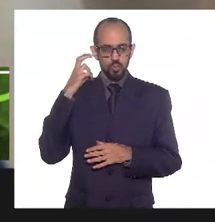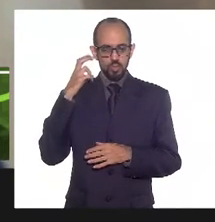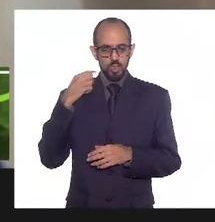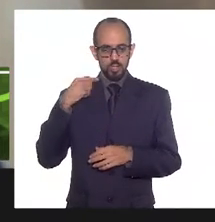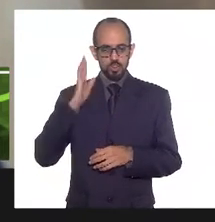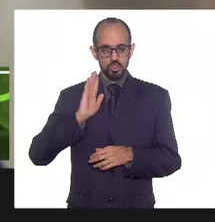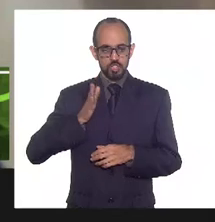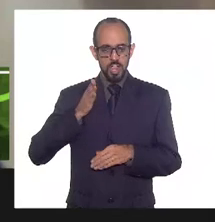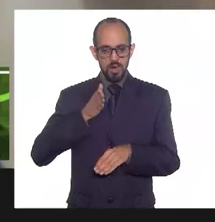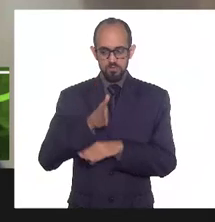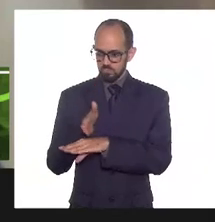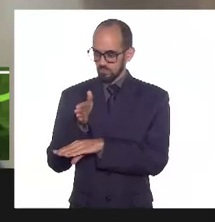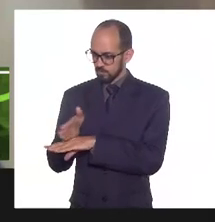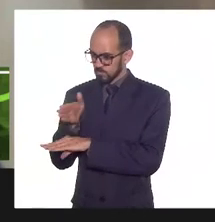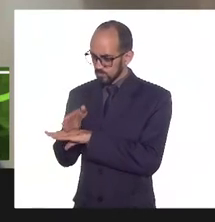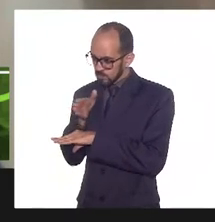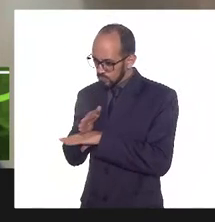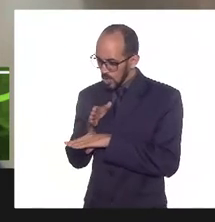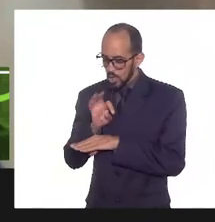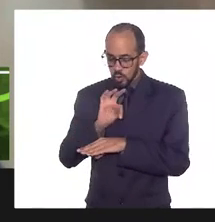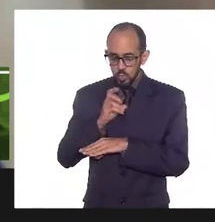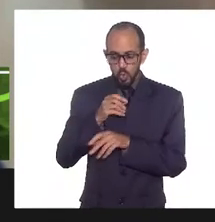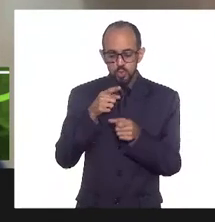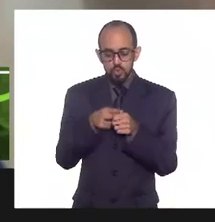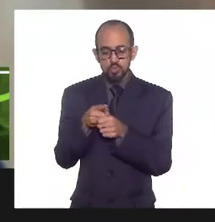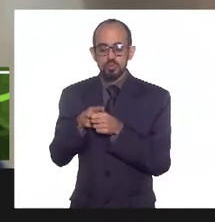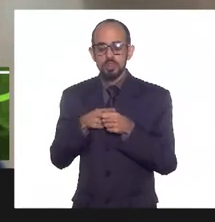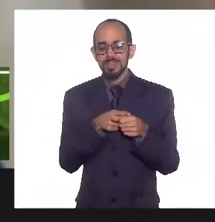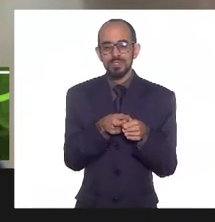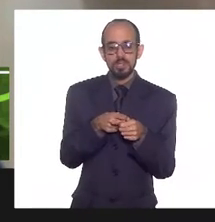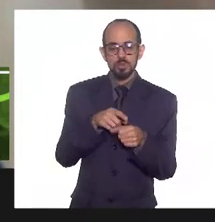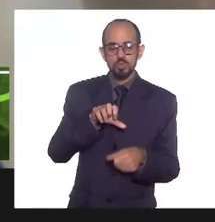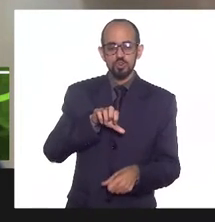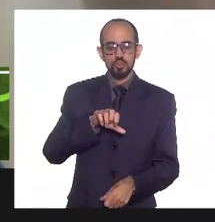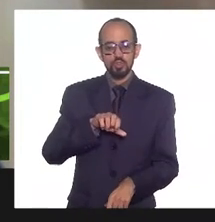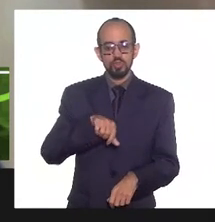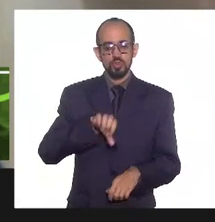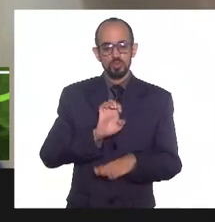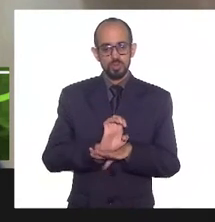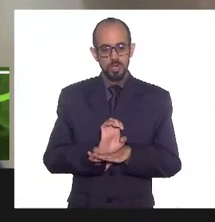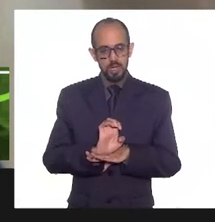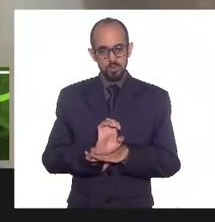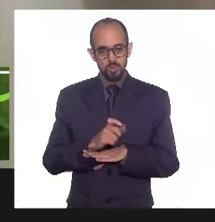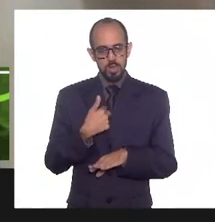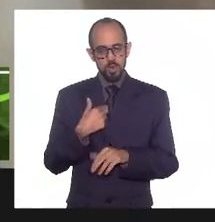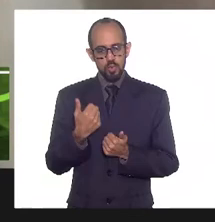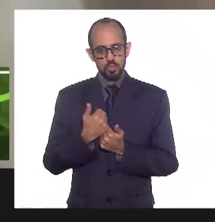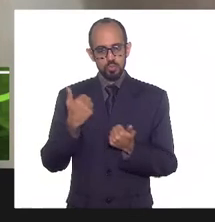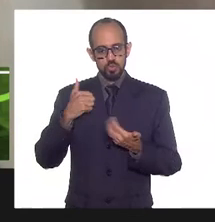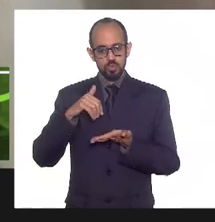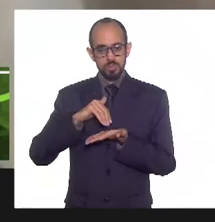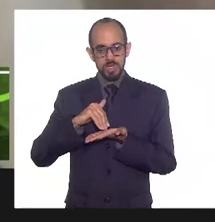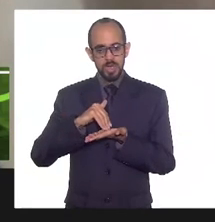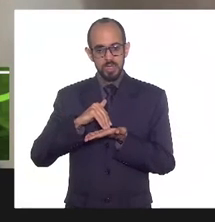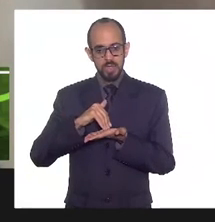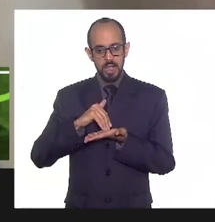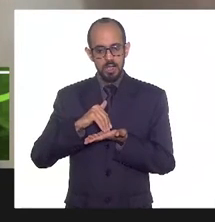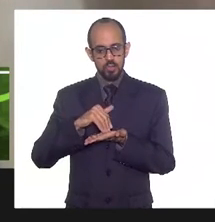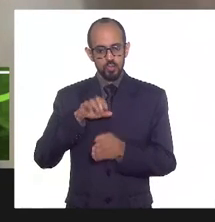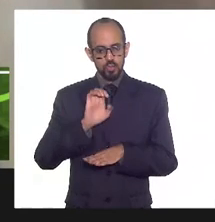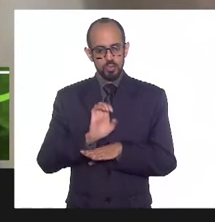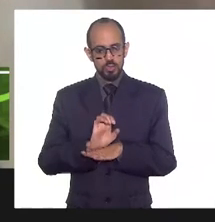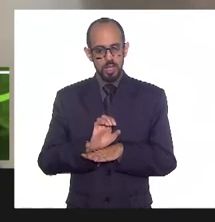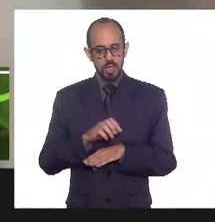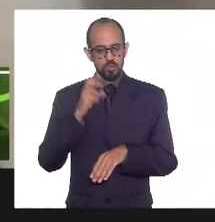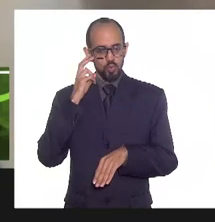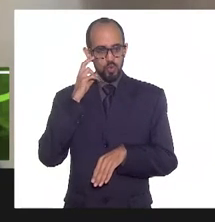fui a todos os municípios desse Estado criei quando fui subsecretário de Cultura do Estado quando coordenei a